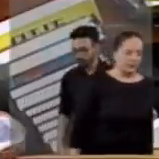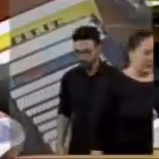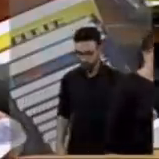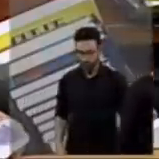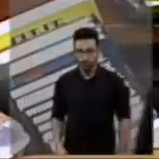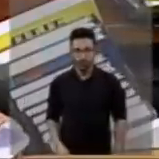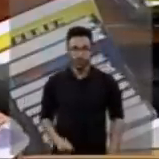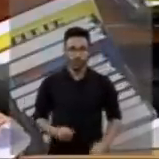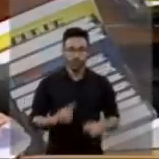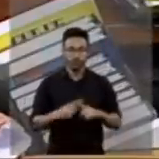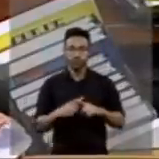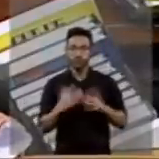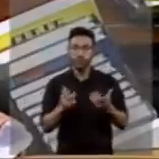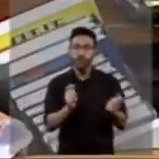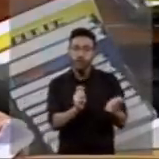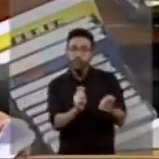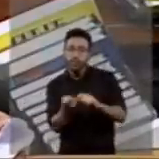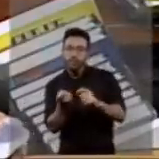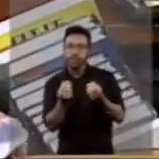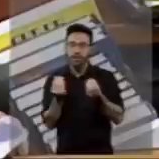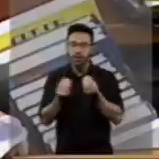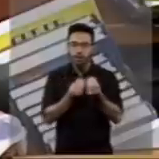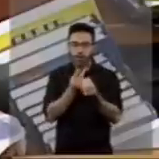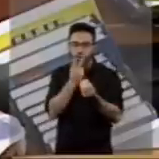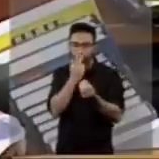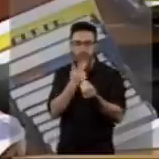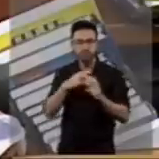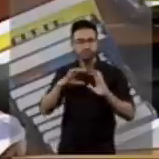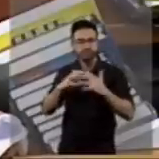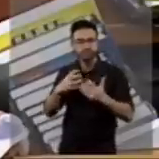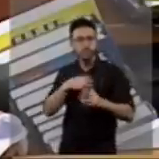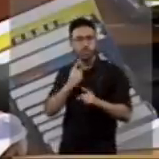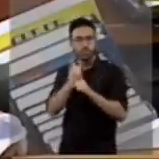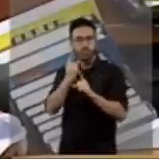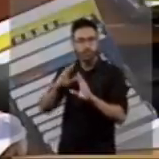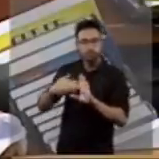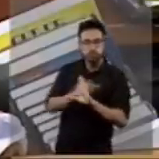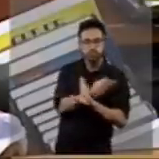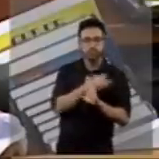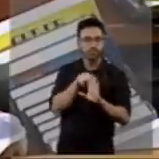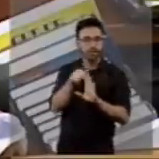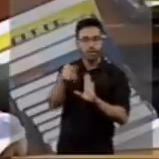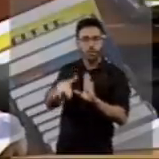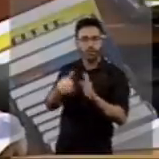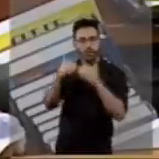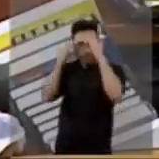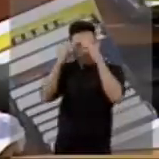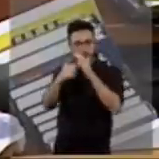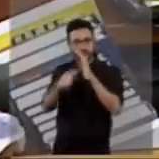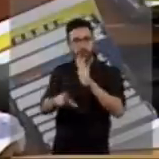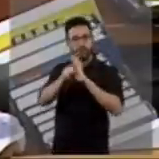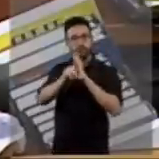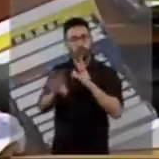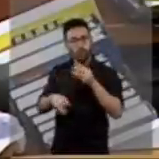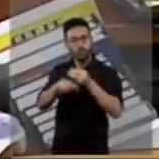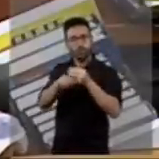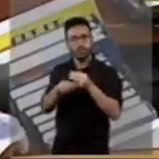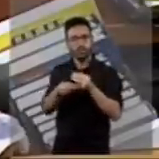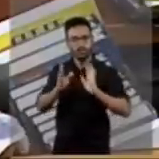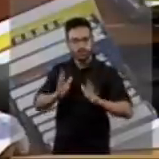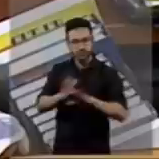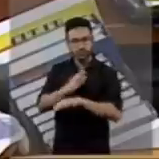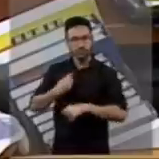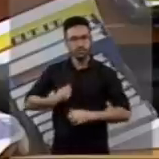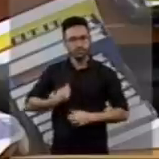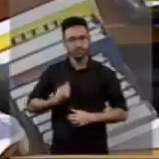modulação, forma de esquivar-se da aplicação de lei complementar já existente